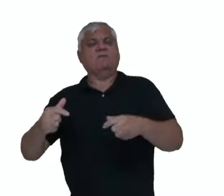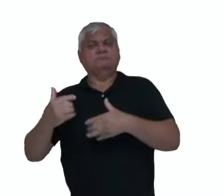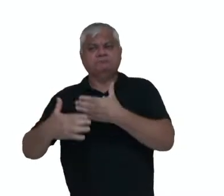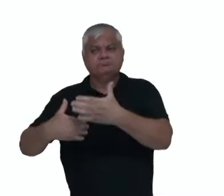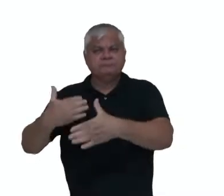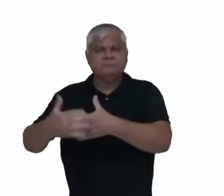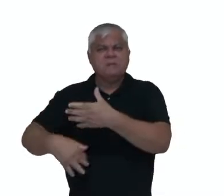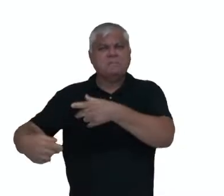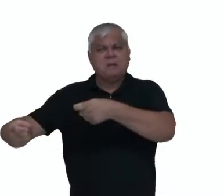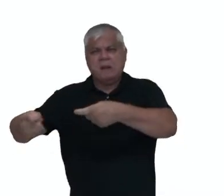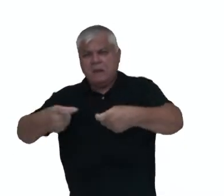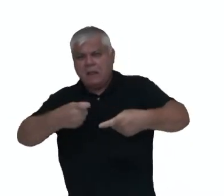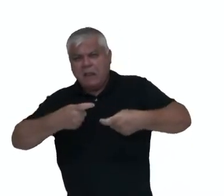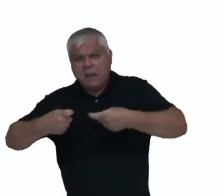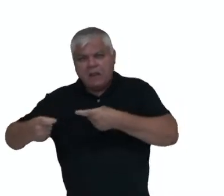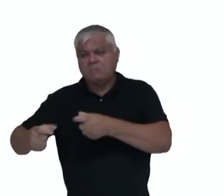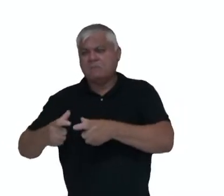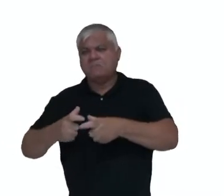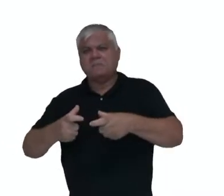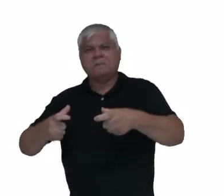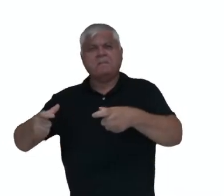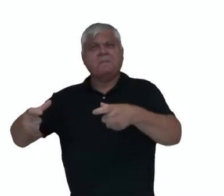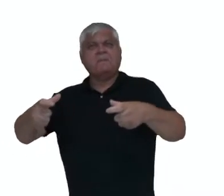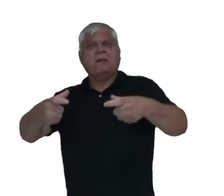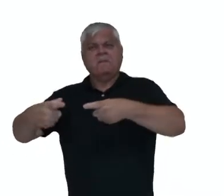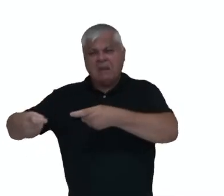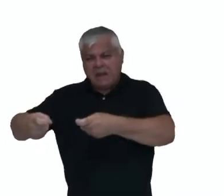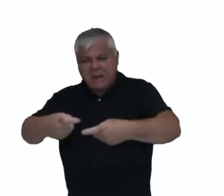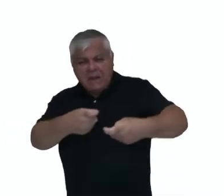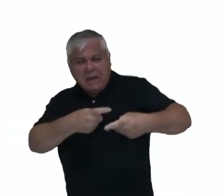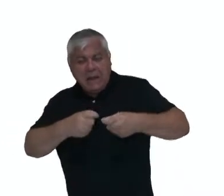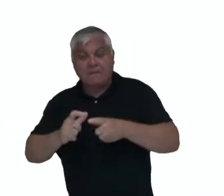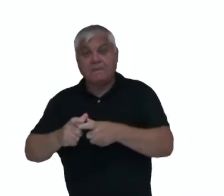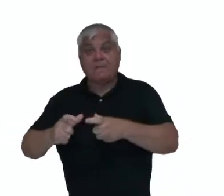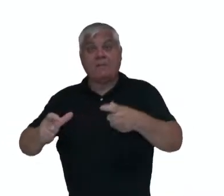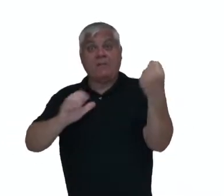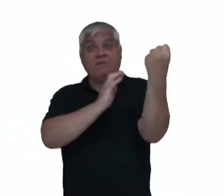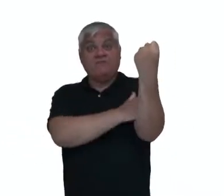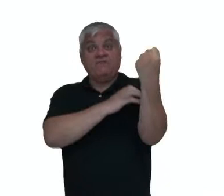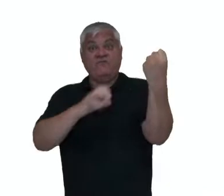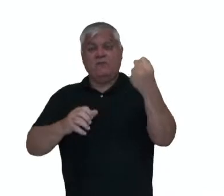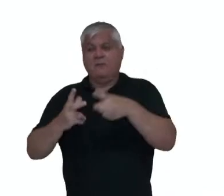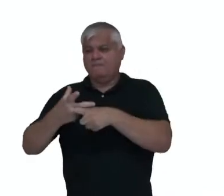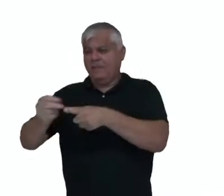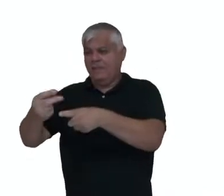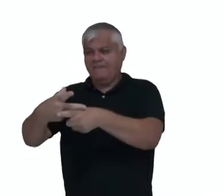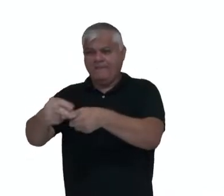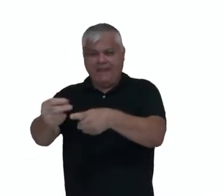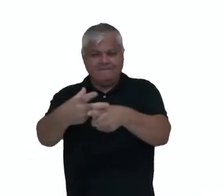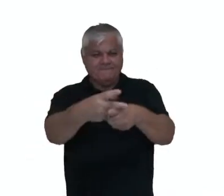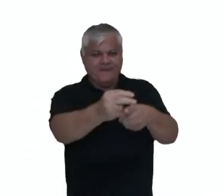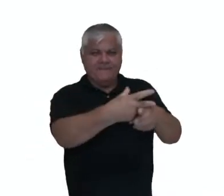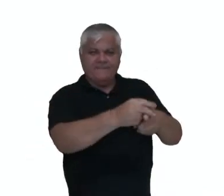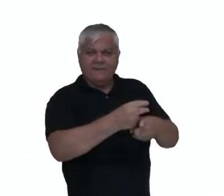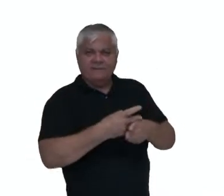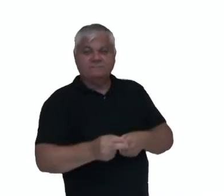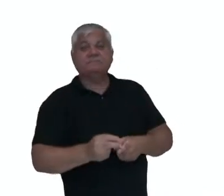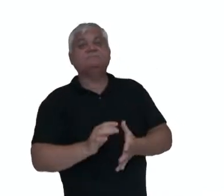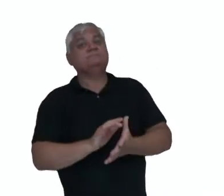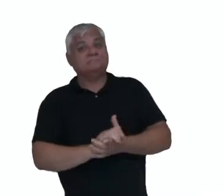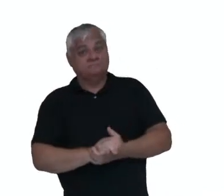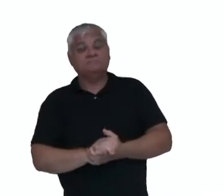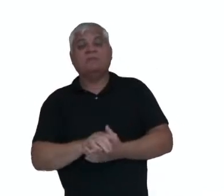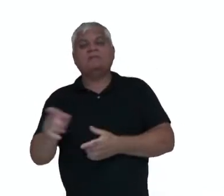das guerras que o Império Romano enfrentavam, né? E quando ele ia conquistando outras regiões, né? Então